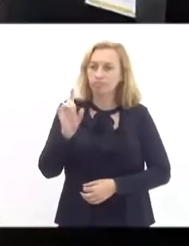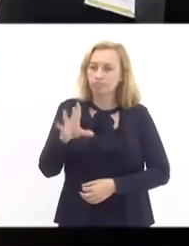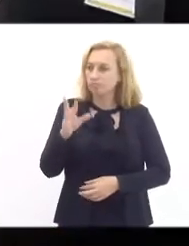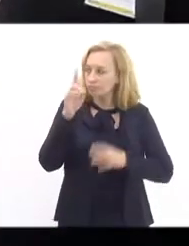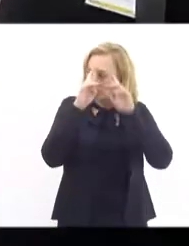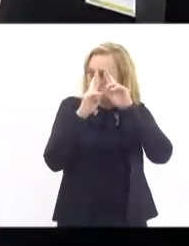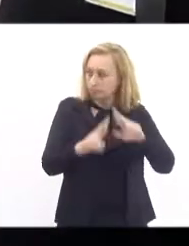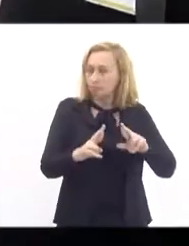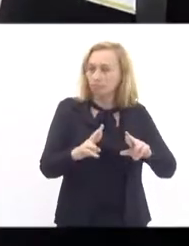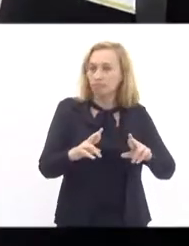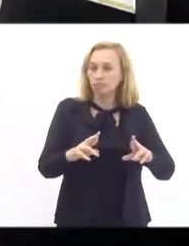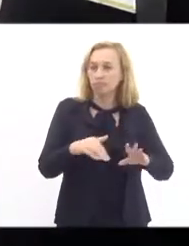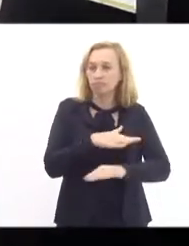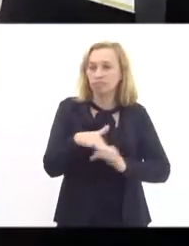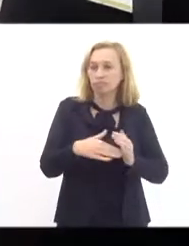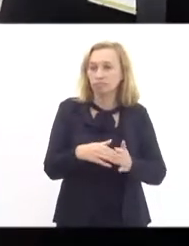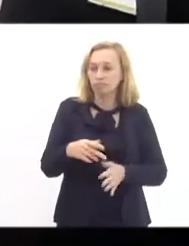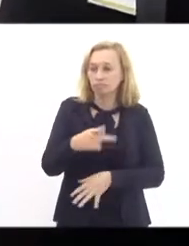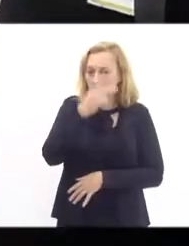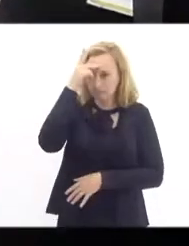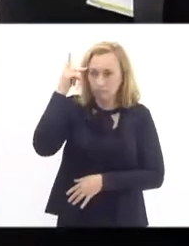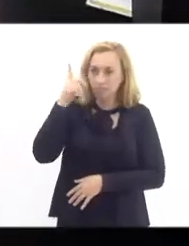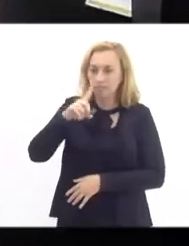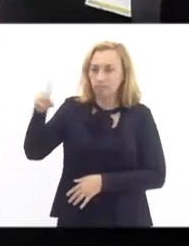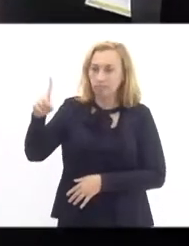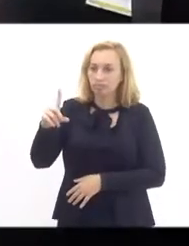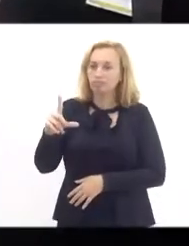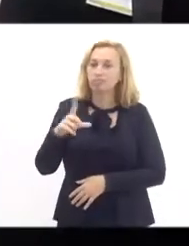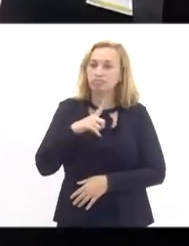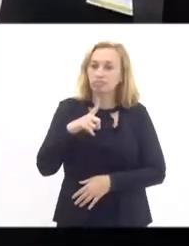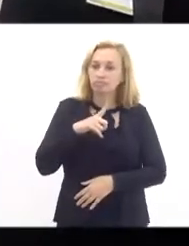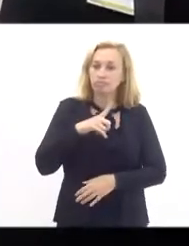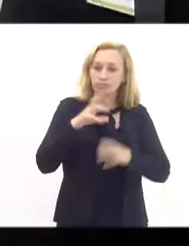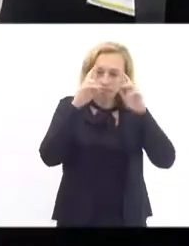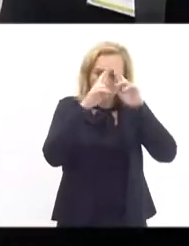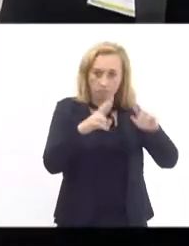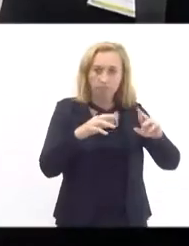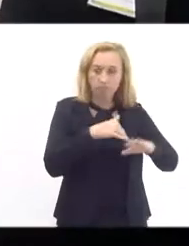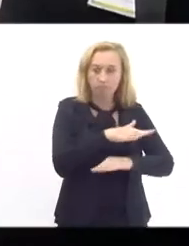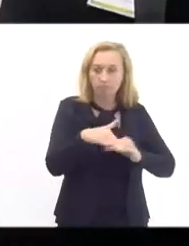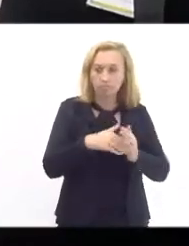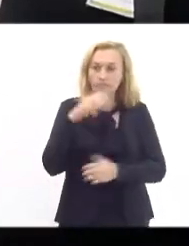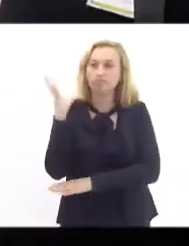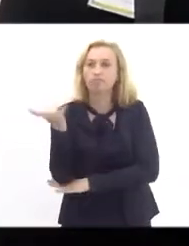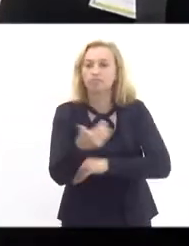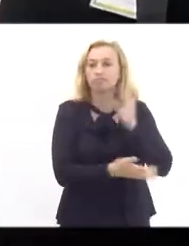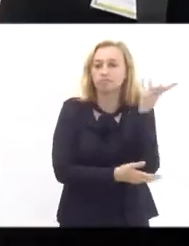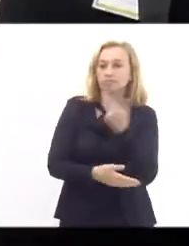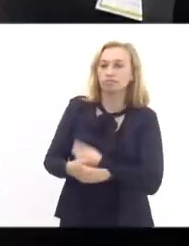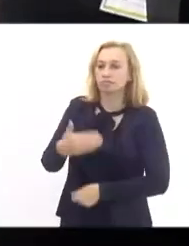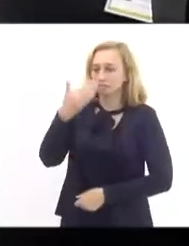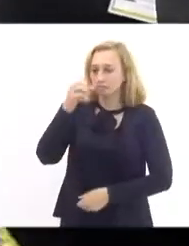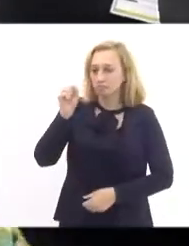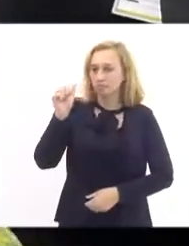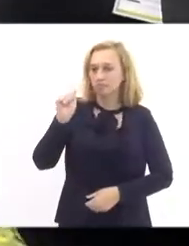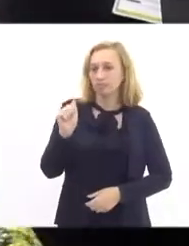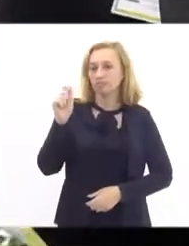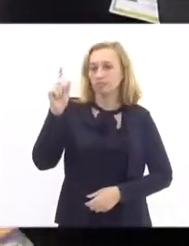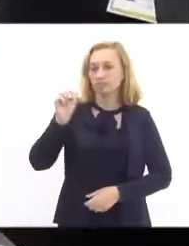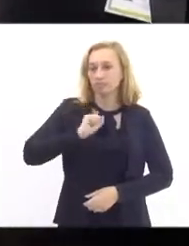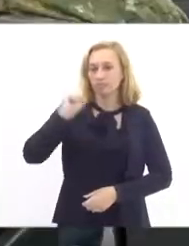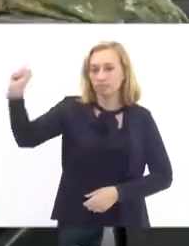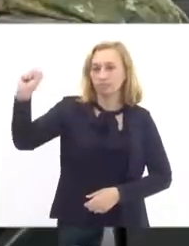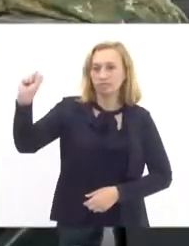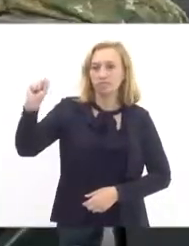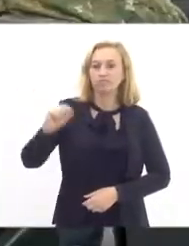respeito pelas pessoas, para com Deus, quando houver respeito pelas pessoas e pelo meio ambiente, pela natureza. Axé.